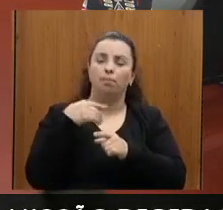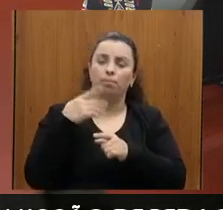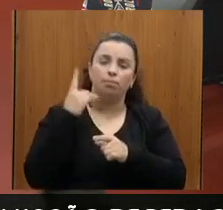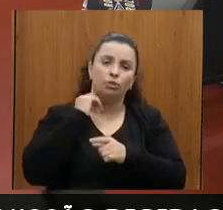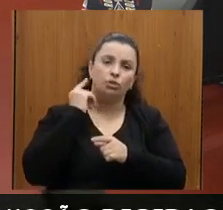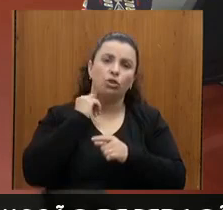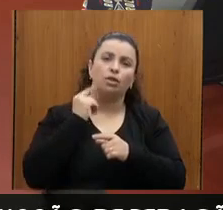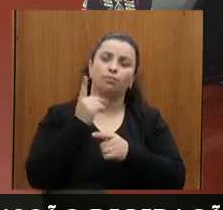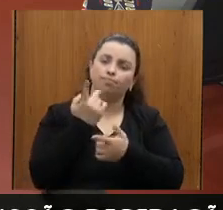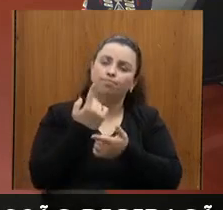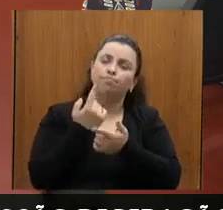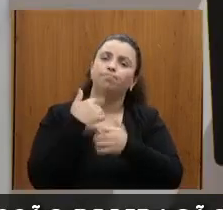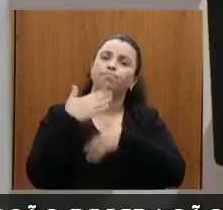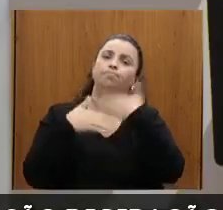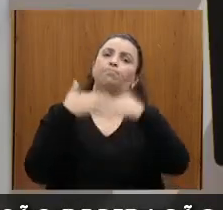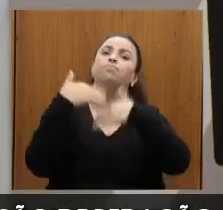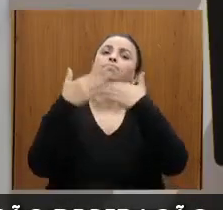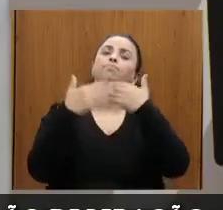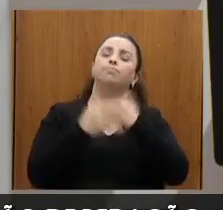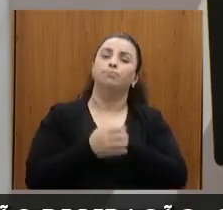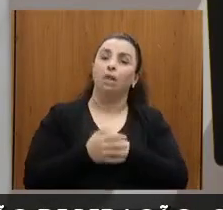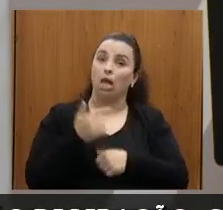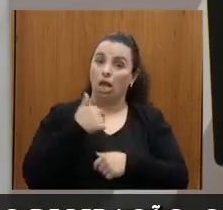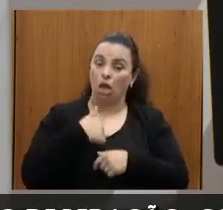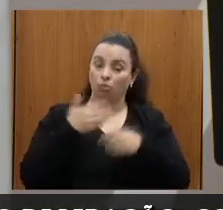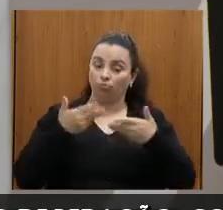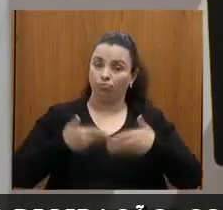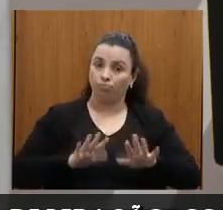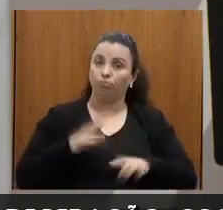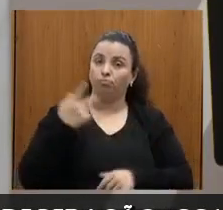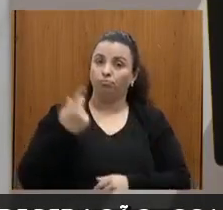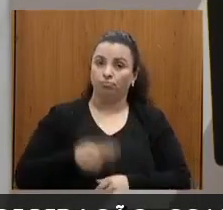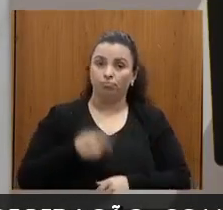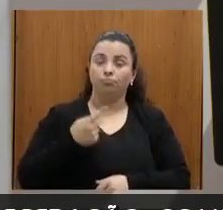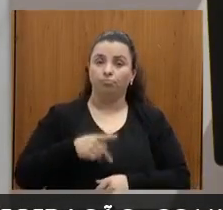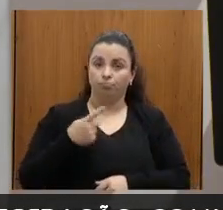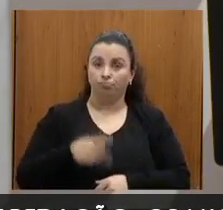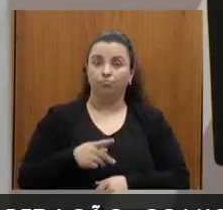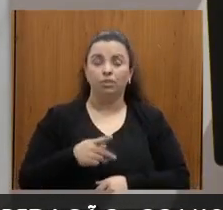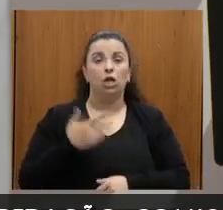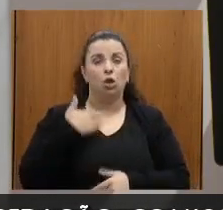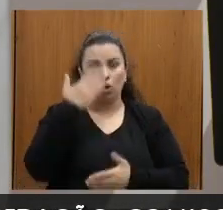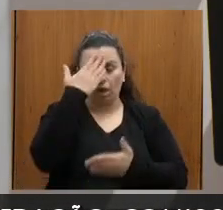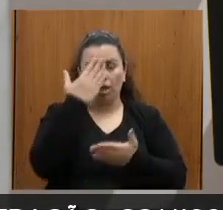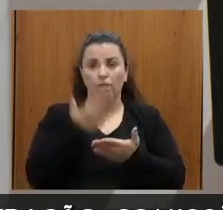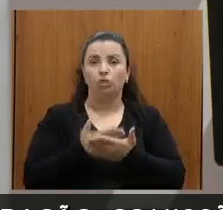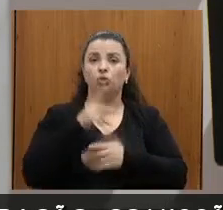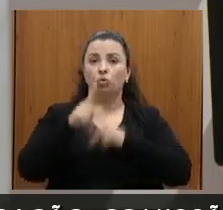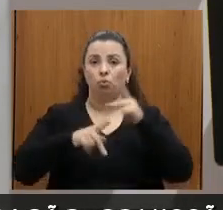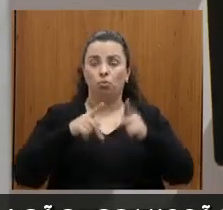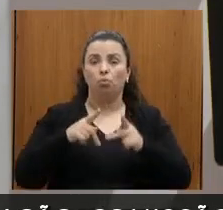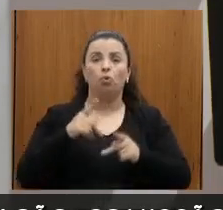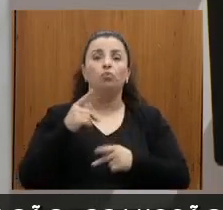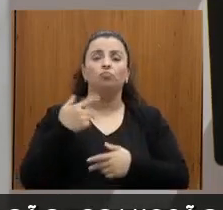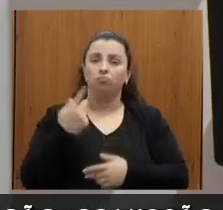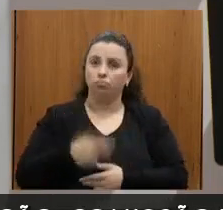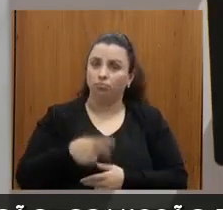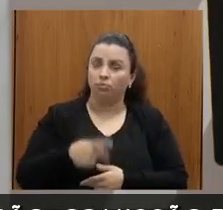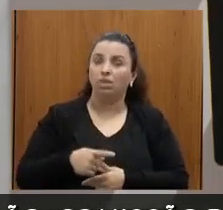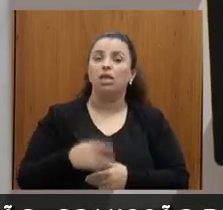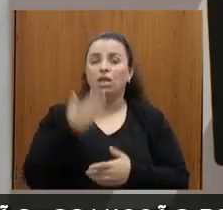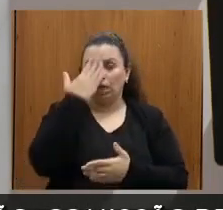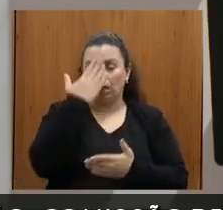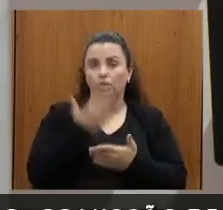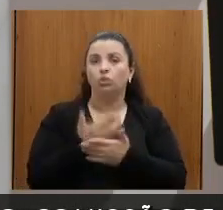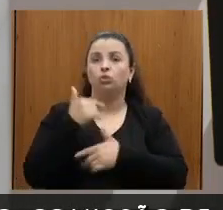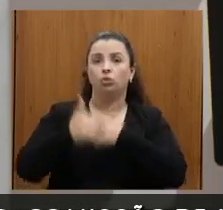Gerais. E sou mineiro, me orgulho muito de ser mineiro, acredito no povo mineiro e acredito no trabalho. E